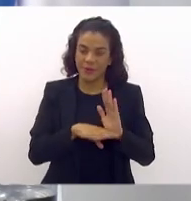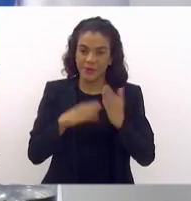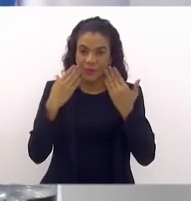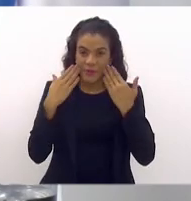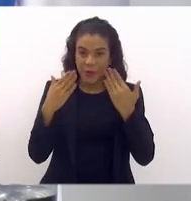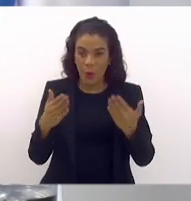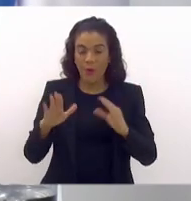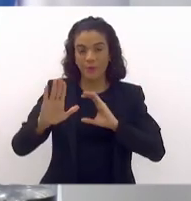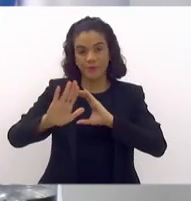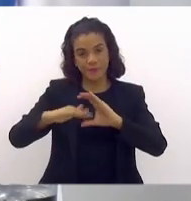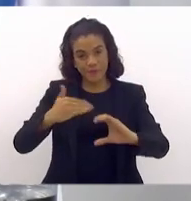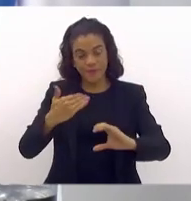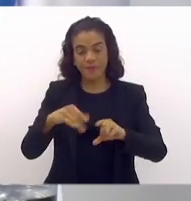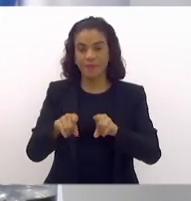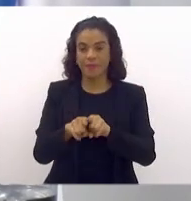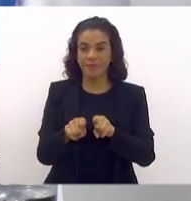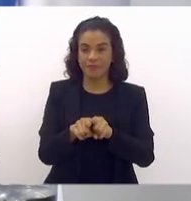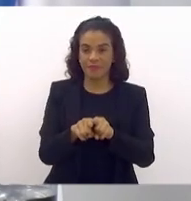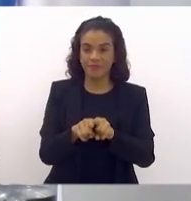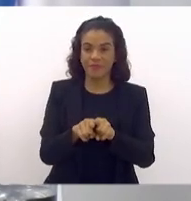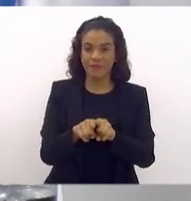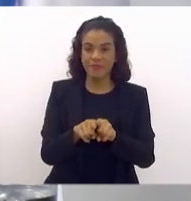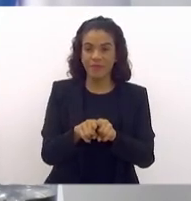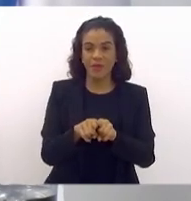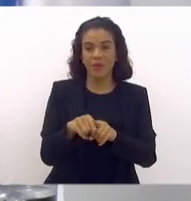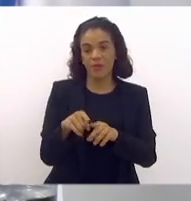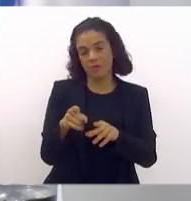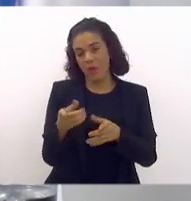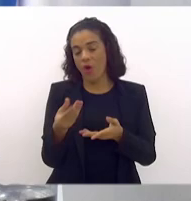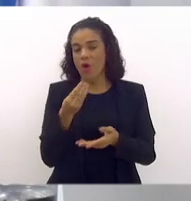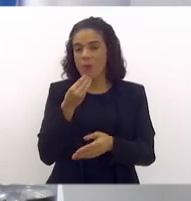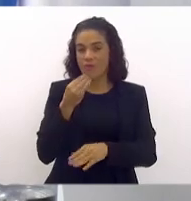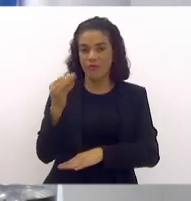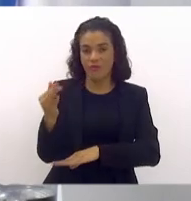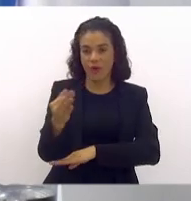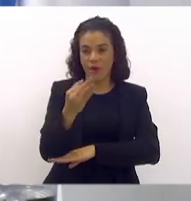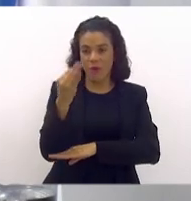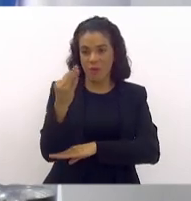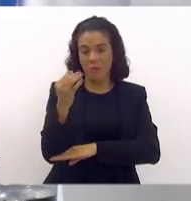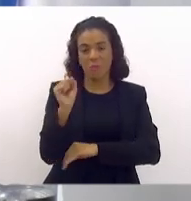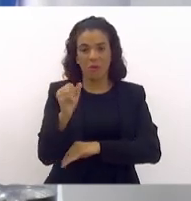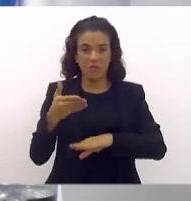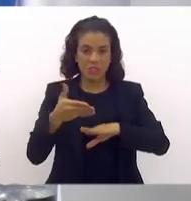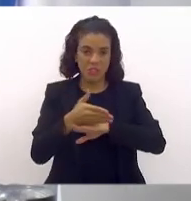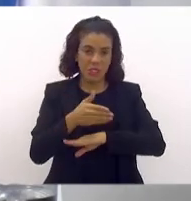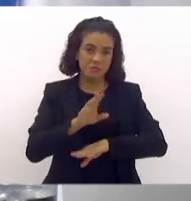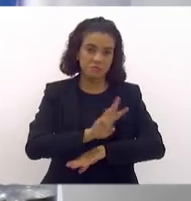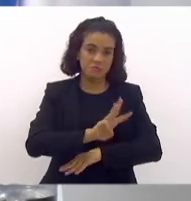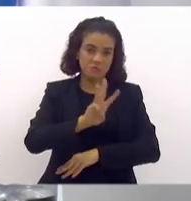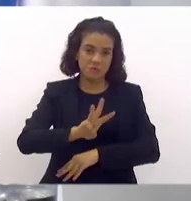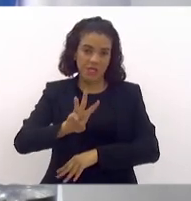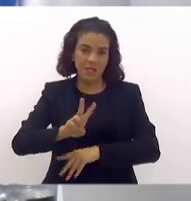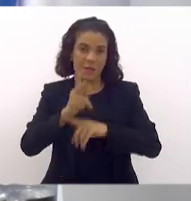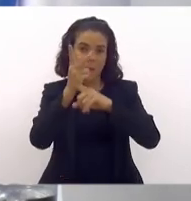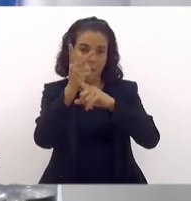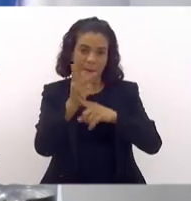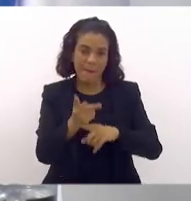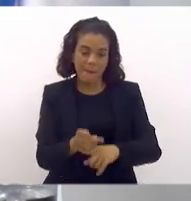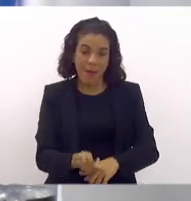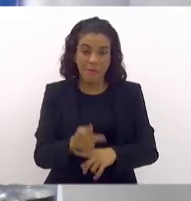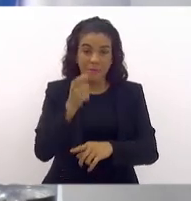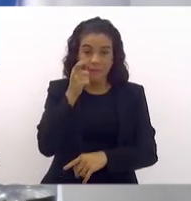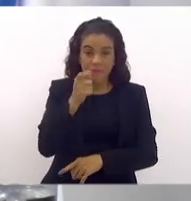possa também receber de uma maneira formal, que, obviamente, a gente pode entrar no site e buscar tudo isso, mas seria